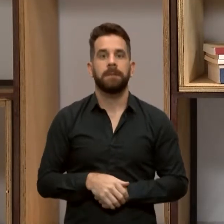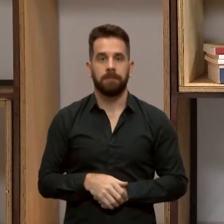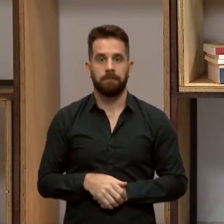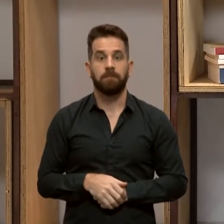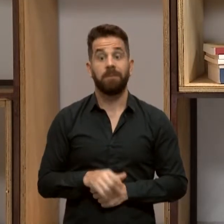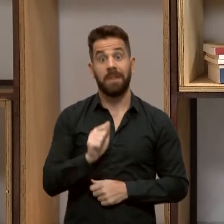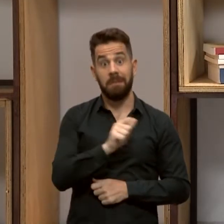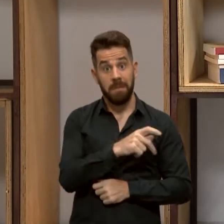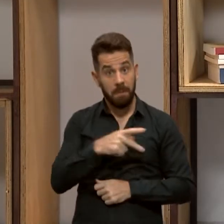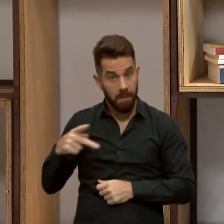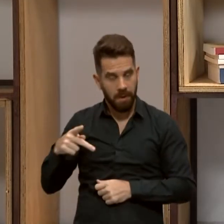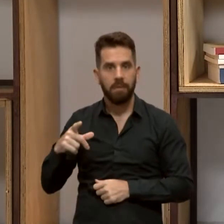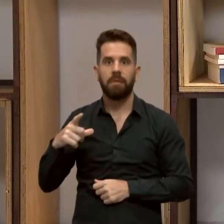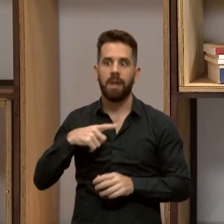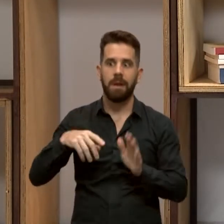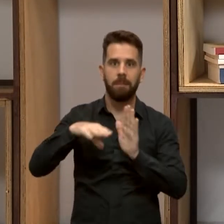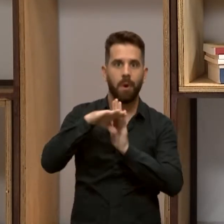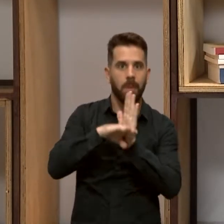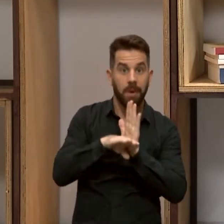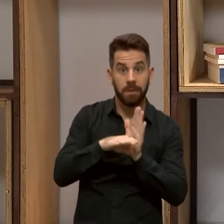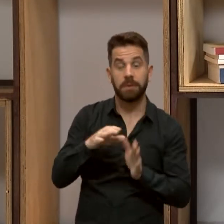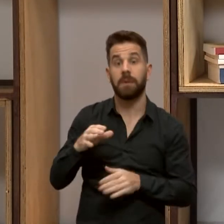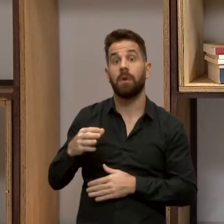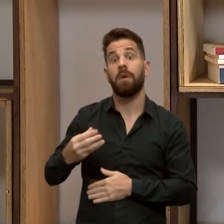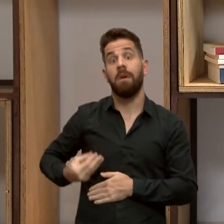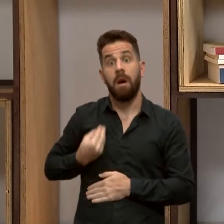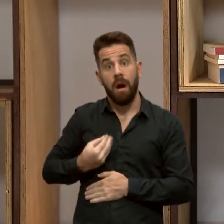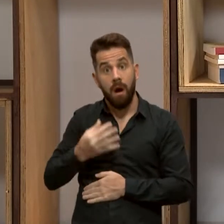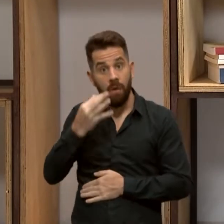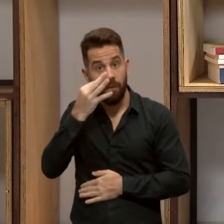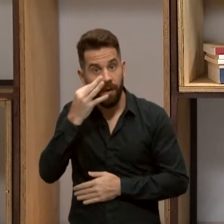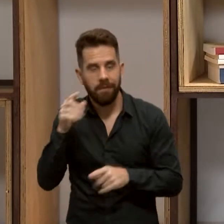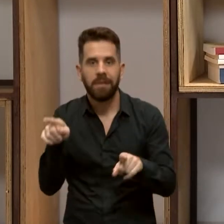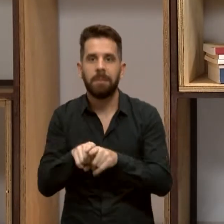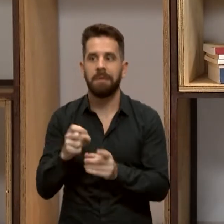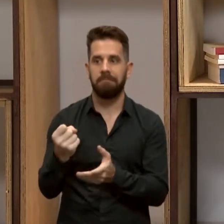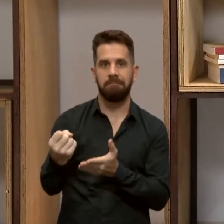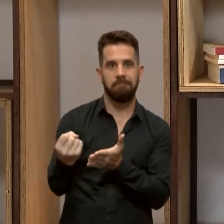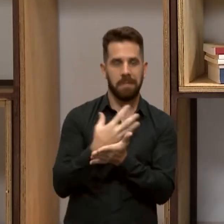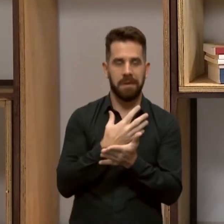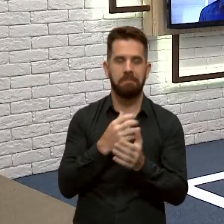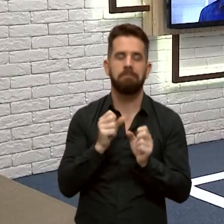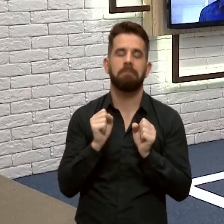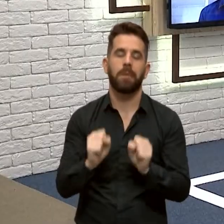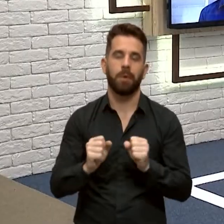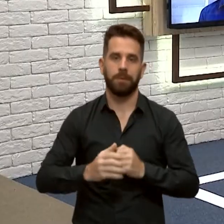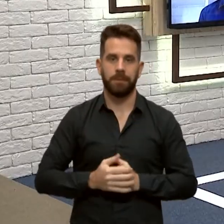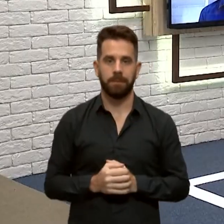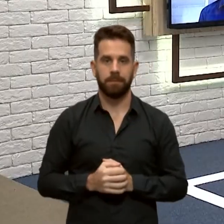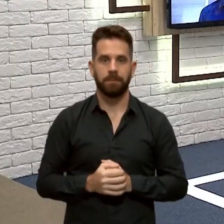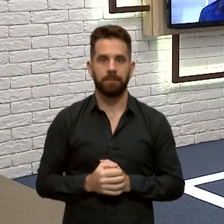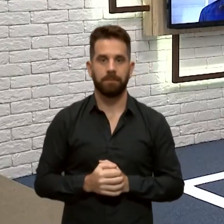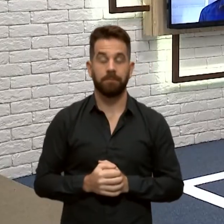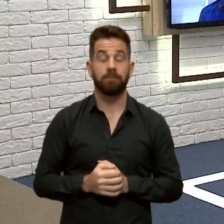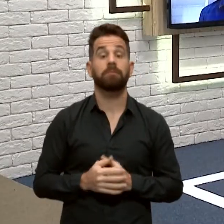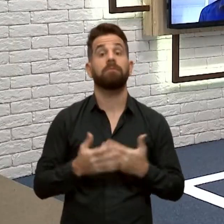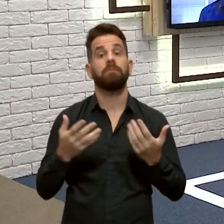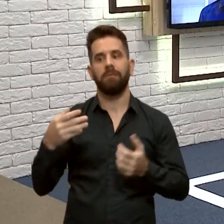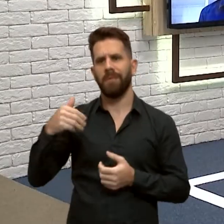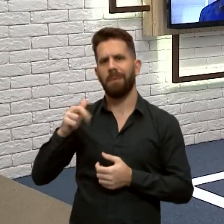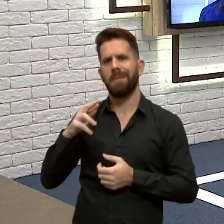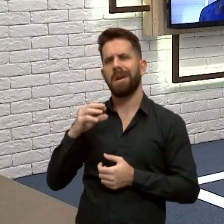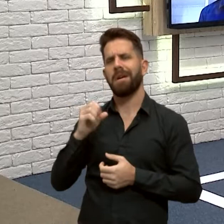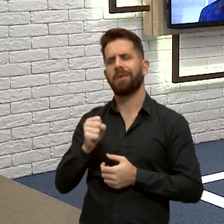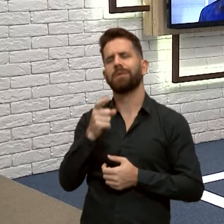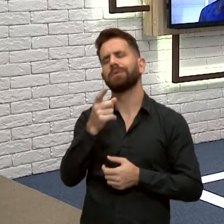para acompanhar a programação ao vivo e também mandar mensagem para a nossa equipe. Bom, professor Marcos, vamos fazer um pouquinho do histórico